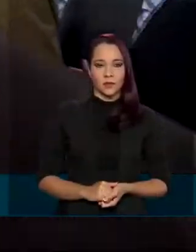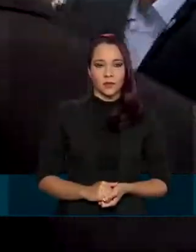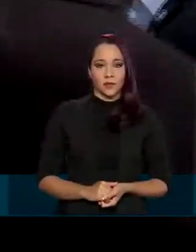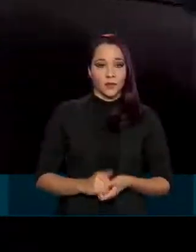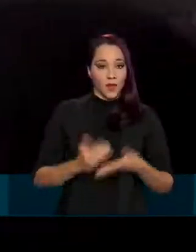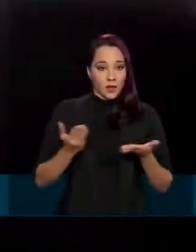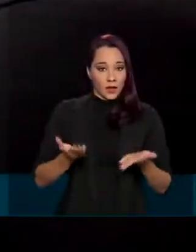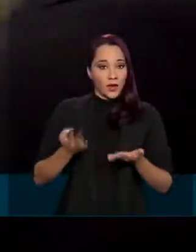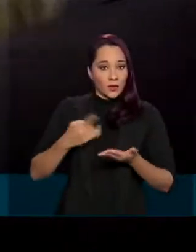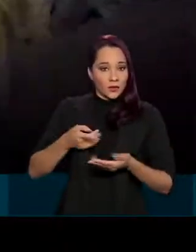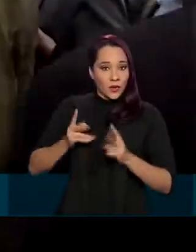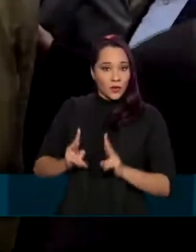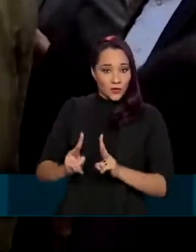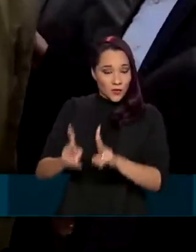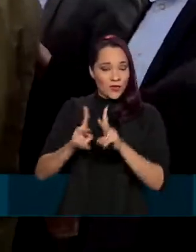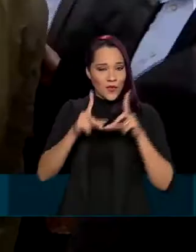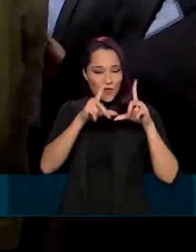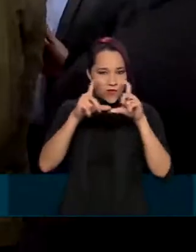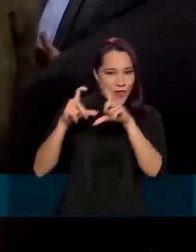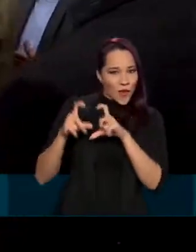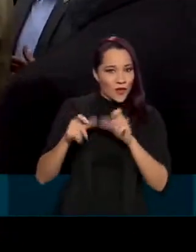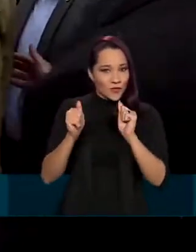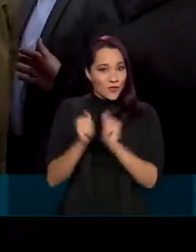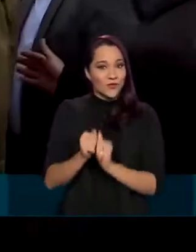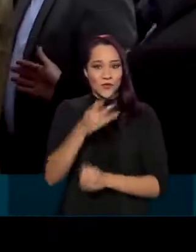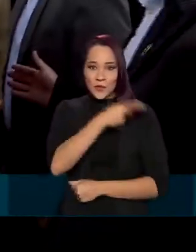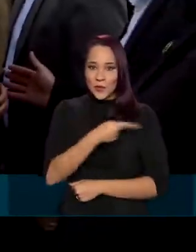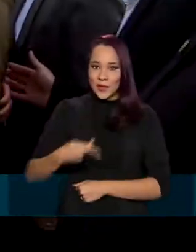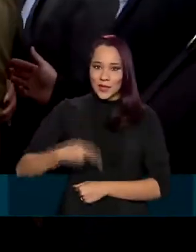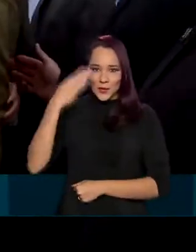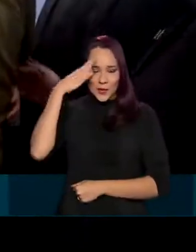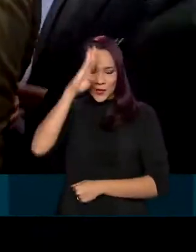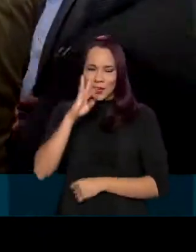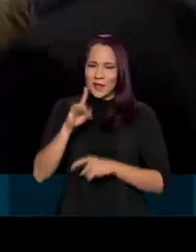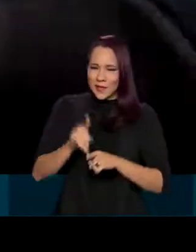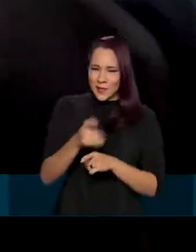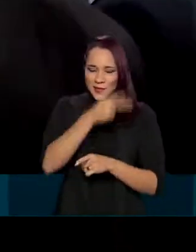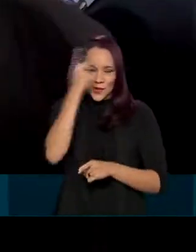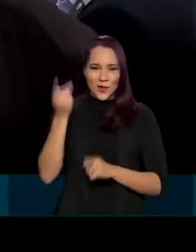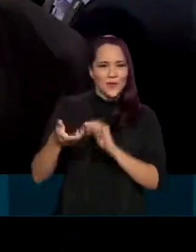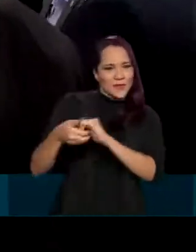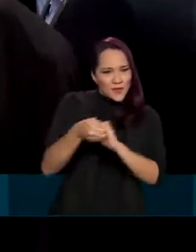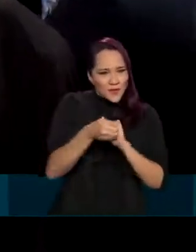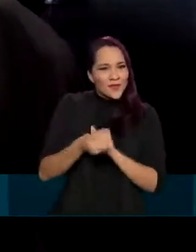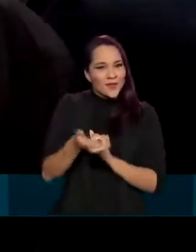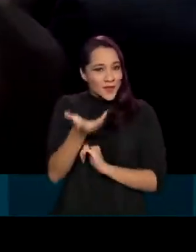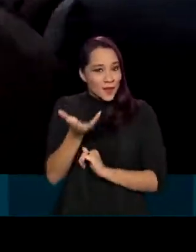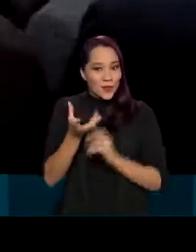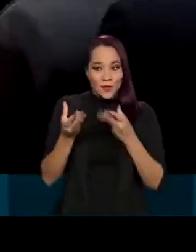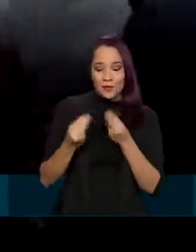Moradores seguem tirando fotos com o presidente, muito requisitado, então,